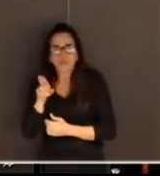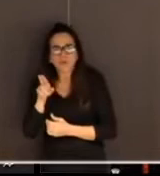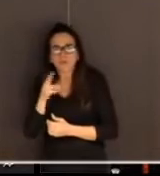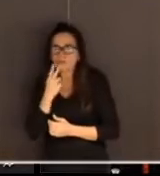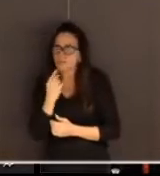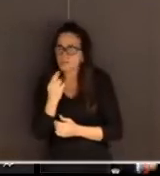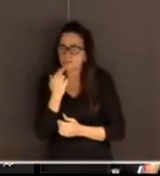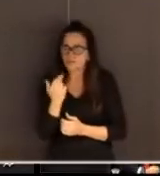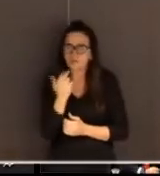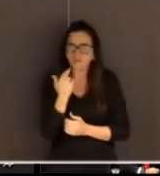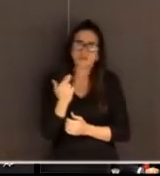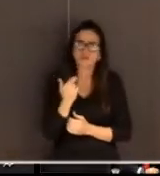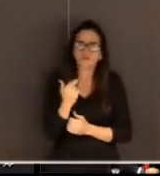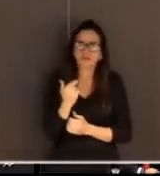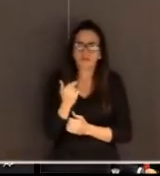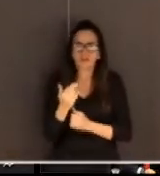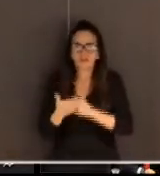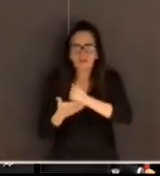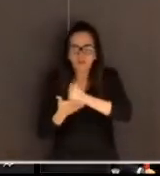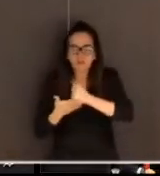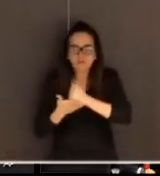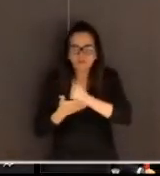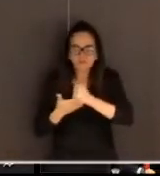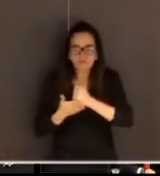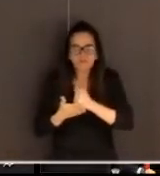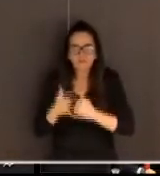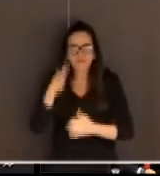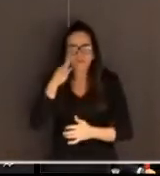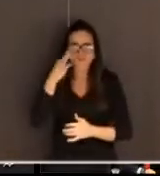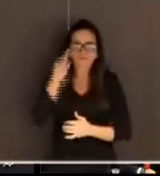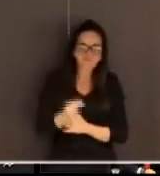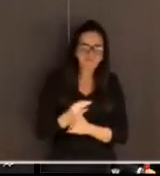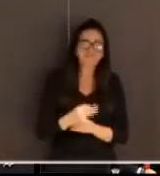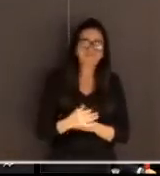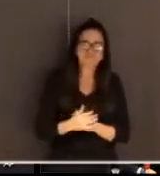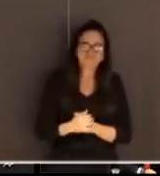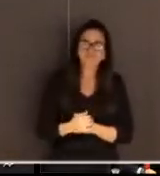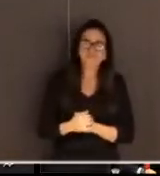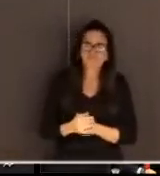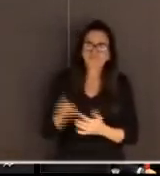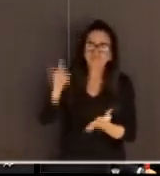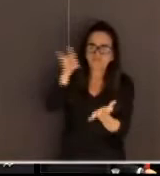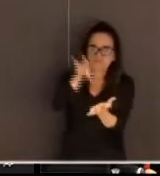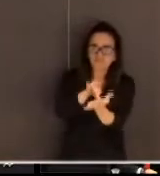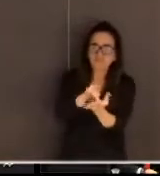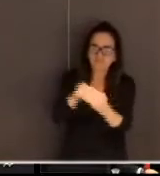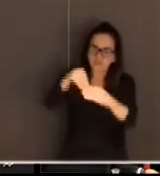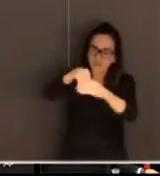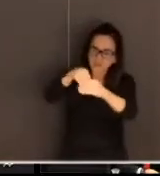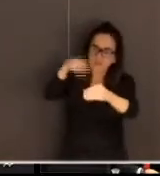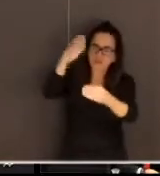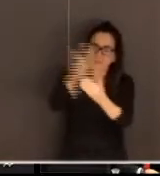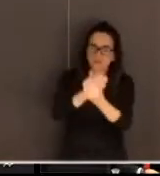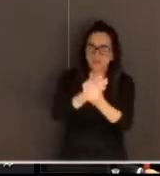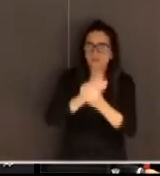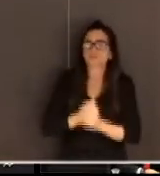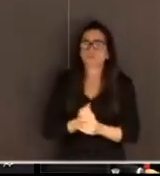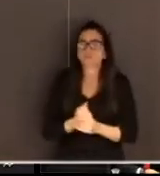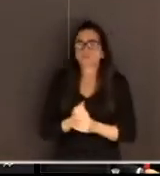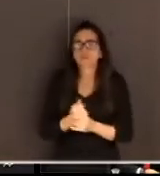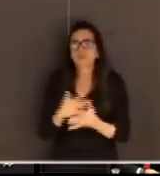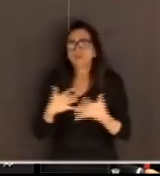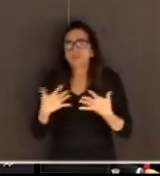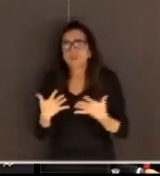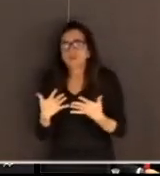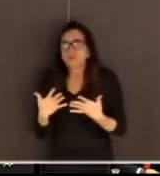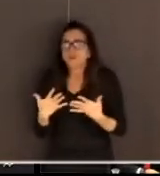seja, princípio da evidência total. Tudo que for relevante é incorporado ao processo. Qual é a consequência de